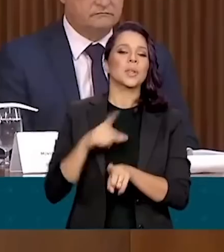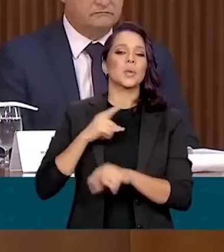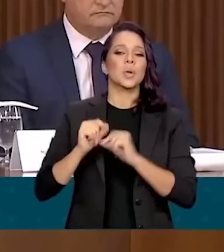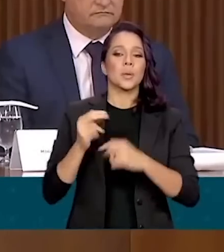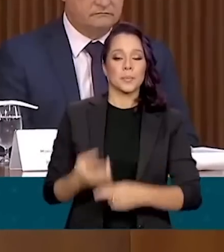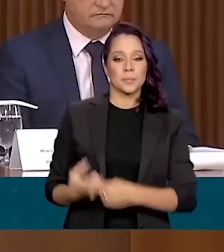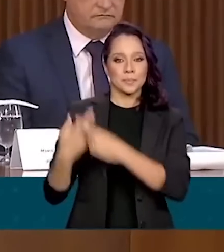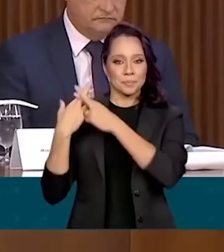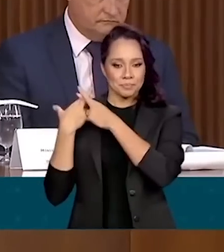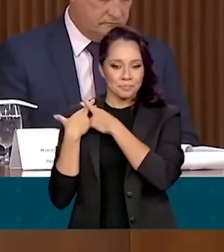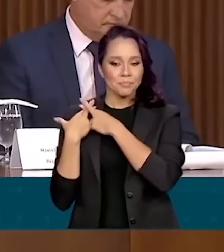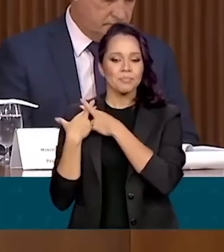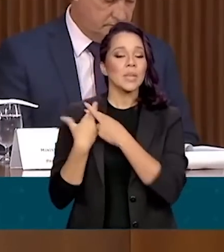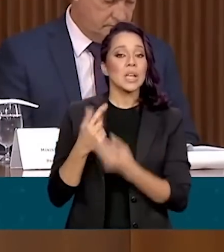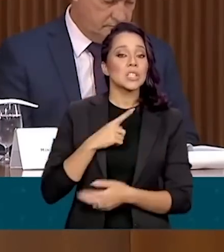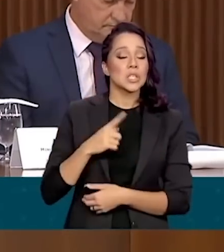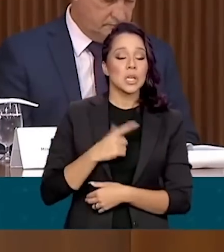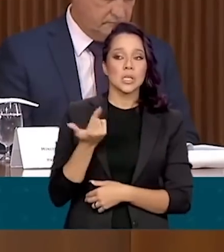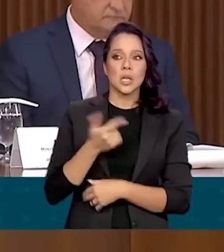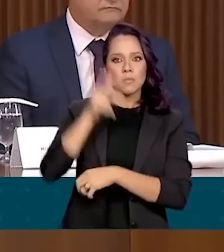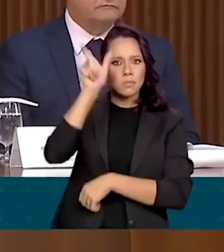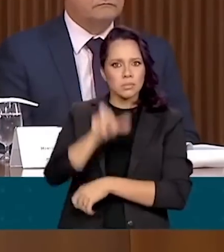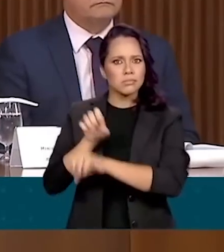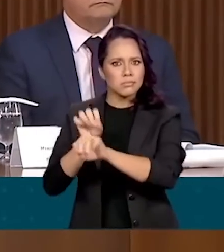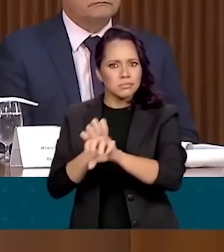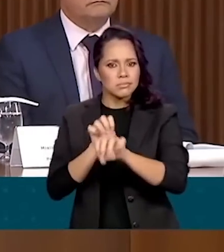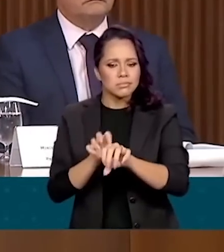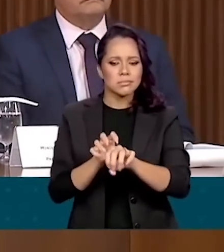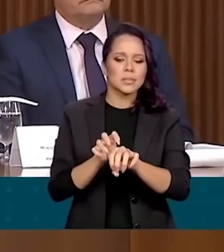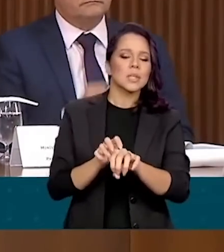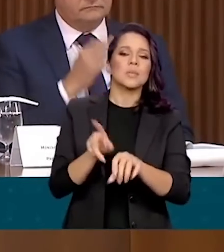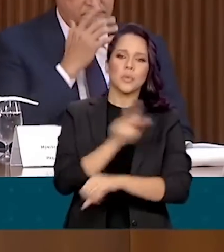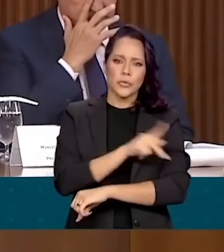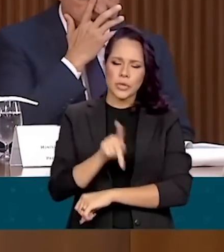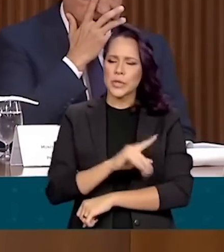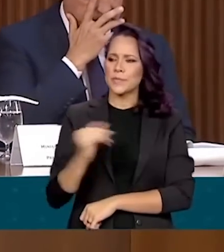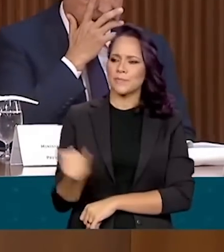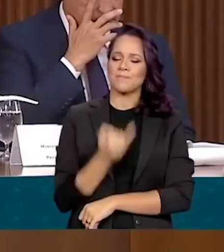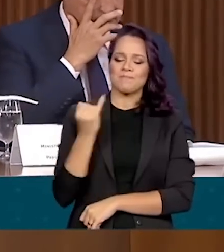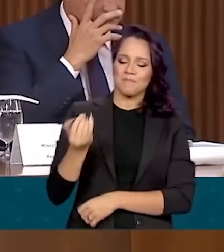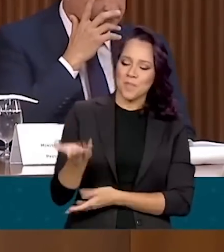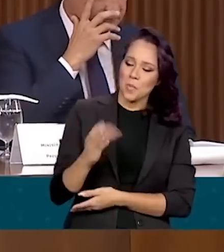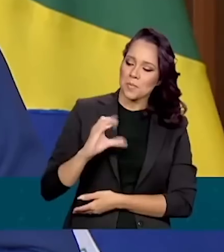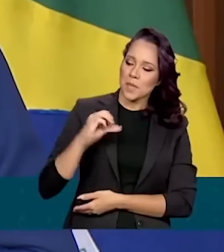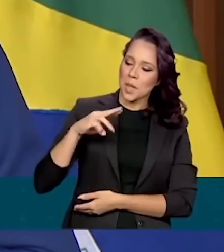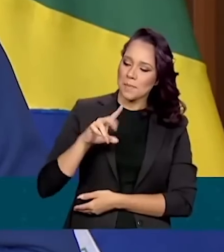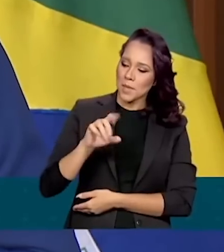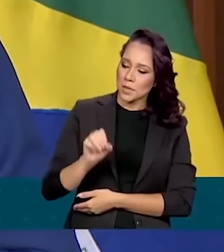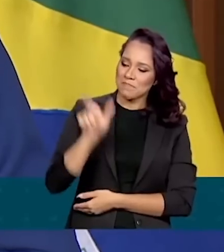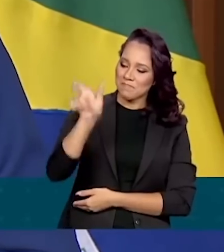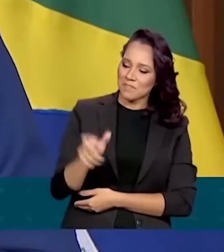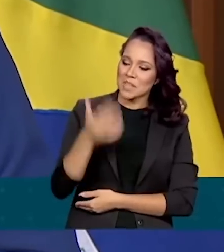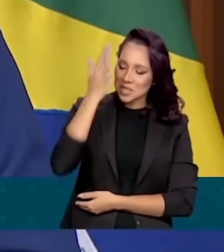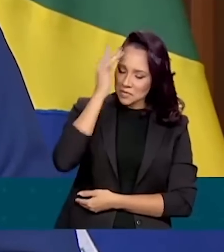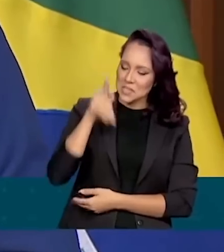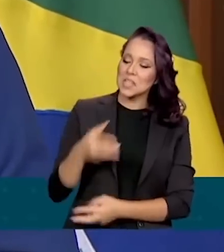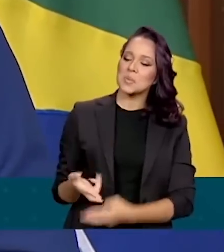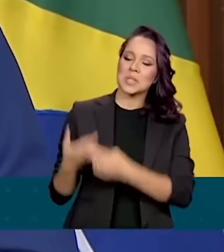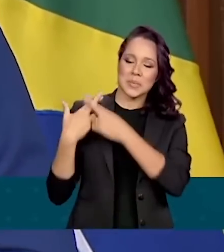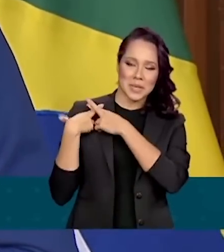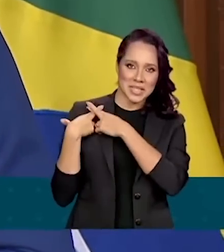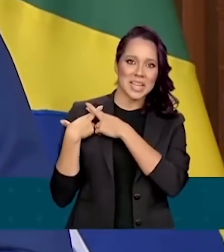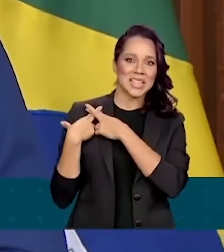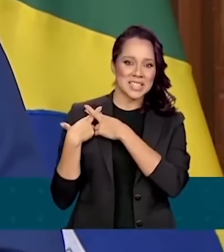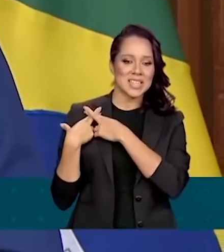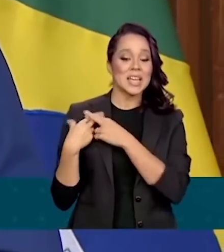a responsabilidade de ter sido uma grande educadora. E, portanto, meu caro Camilo, você sabe que você tem